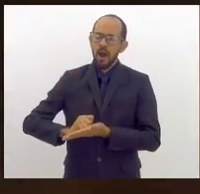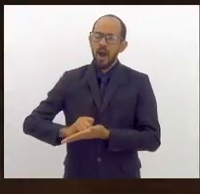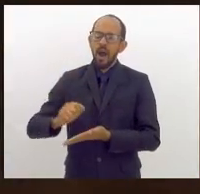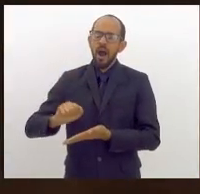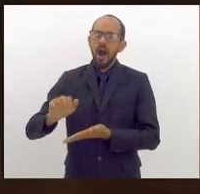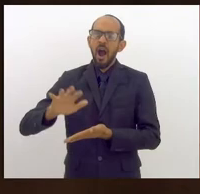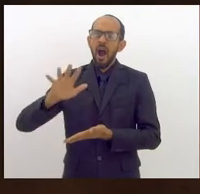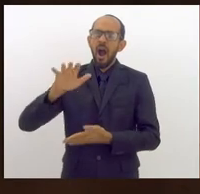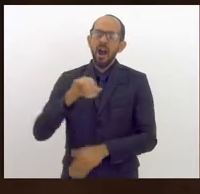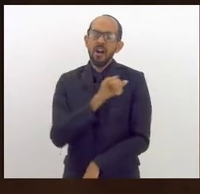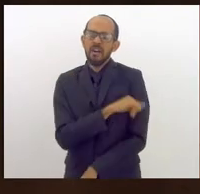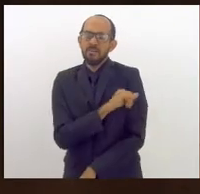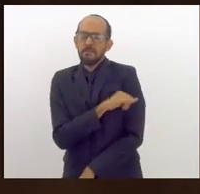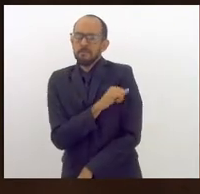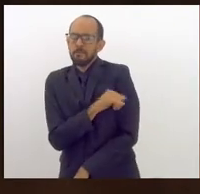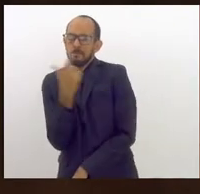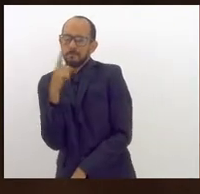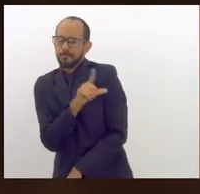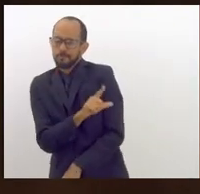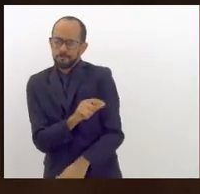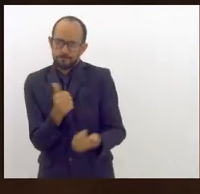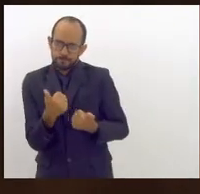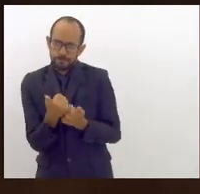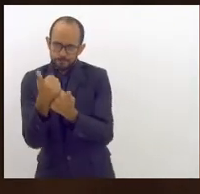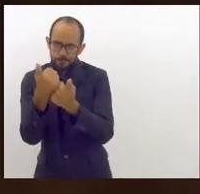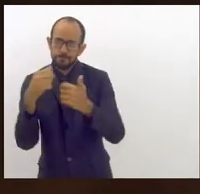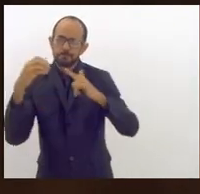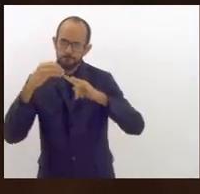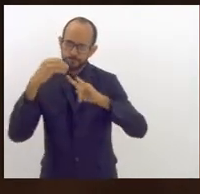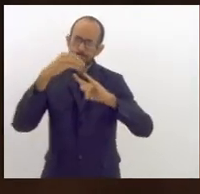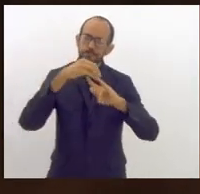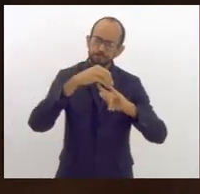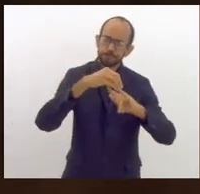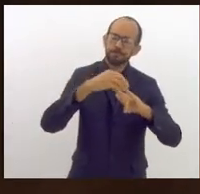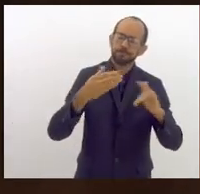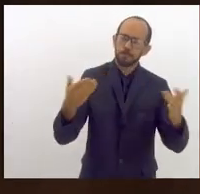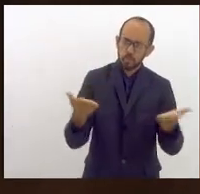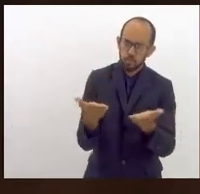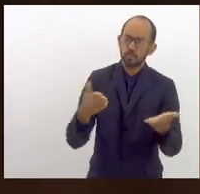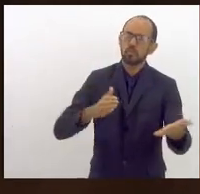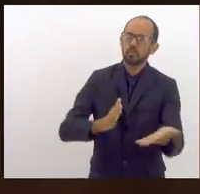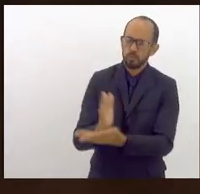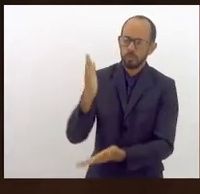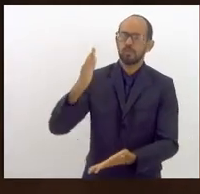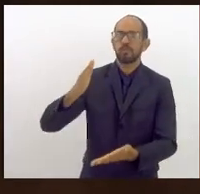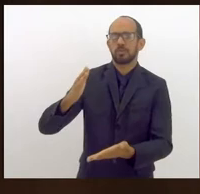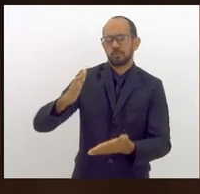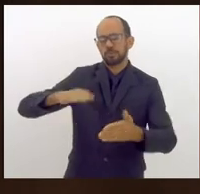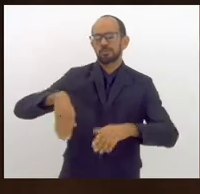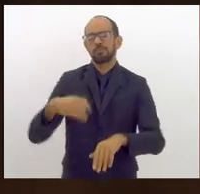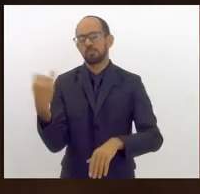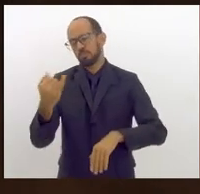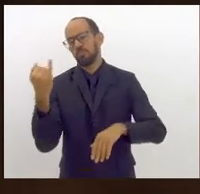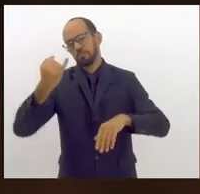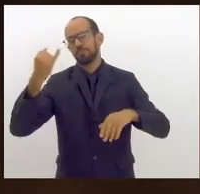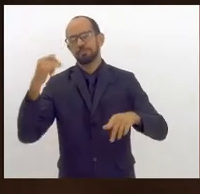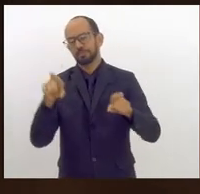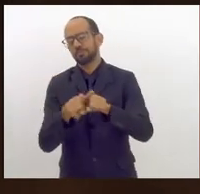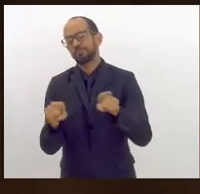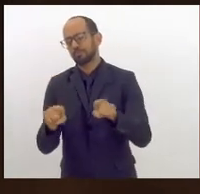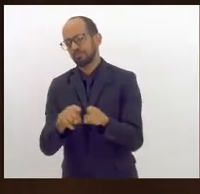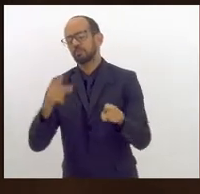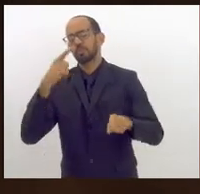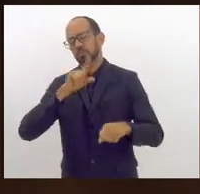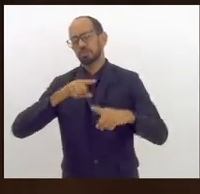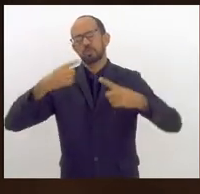conseguimos apoio da Fiocruz na discussão desse projeto enfim e hoje ele foi aprovado né muito importante que ele se torne política